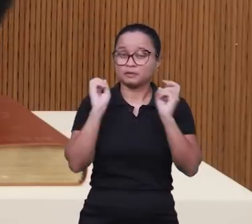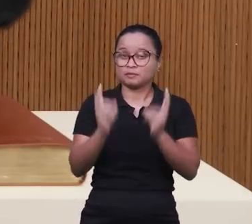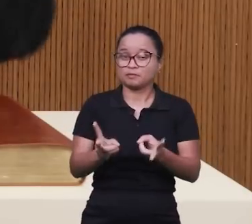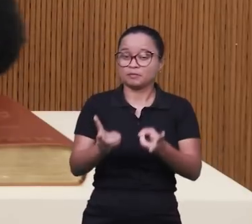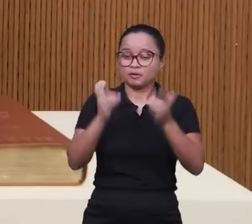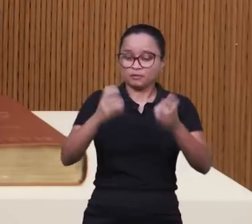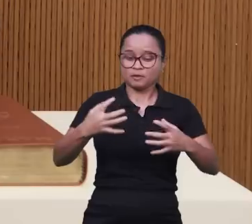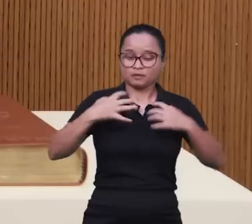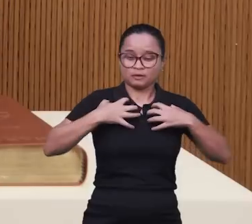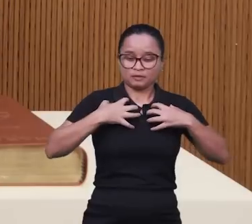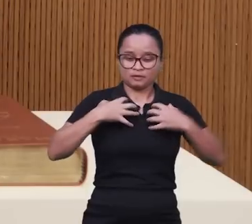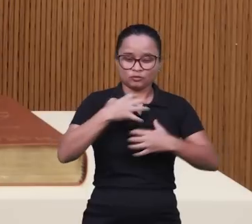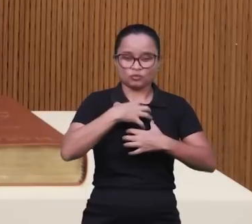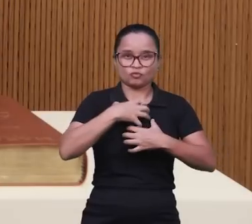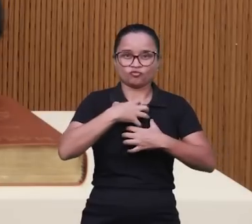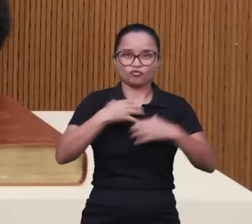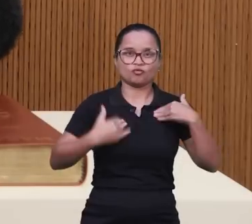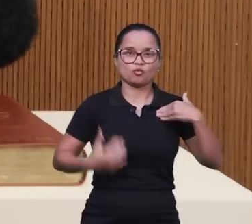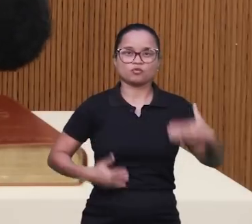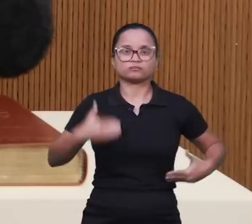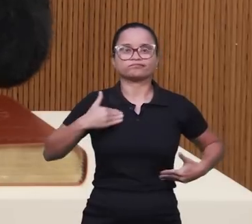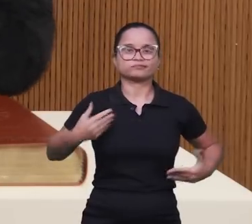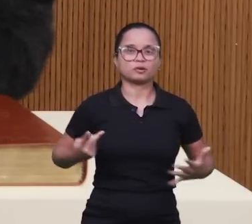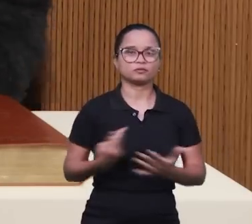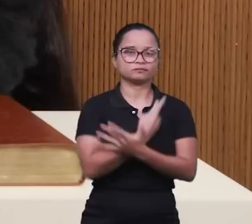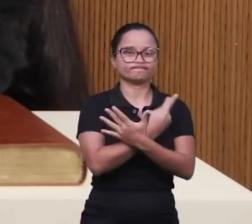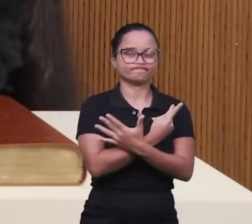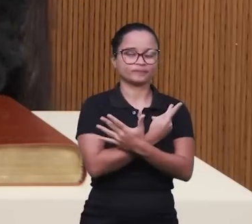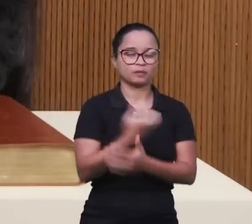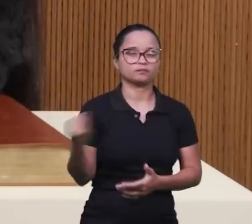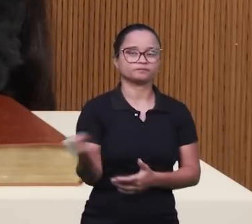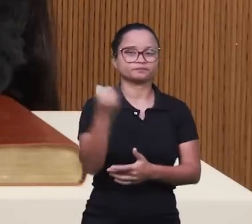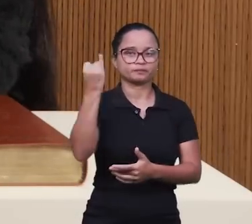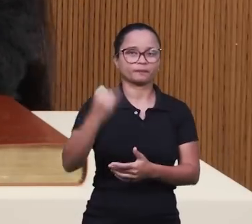propriocepção, sentir o que está acontecendo dentro do seu corpo.